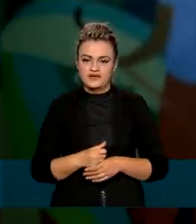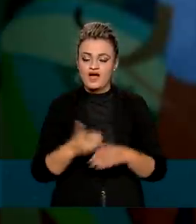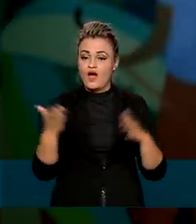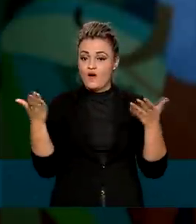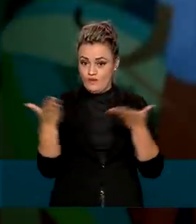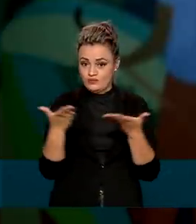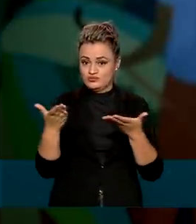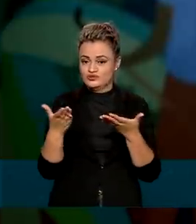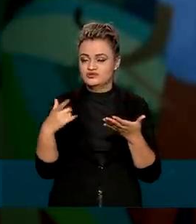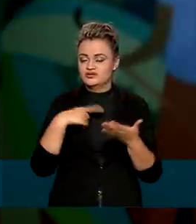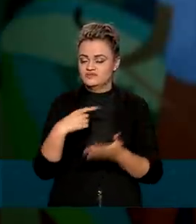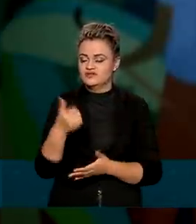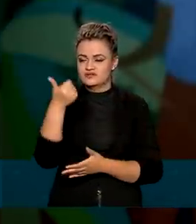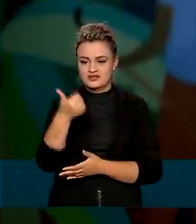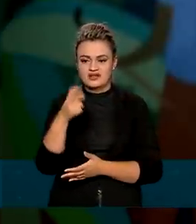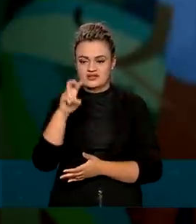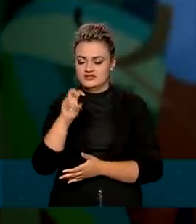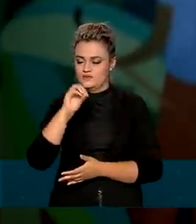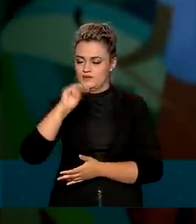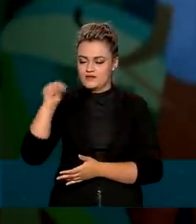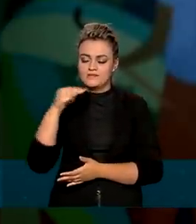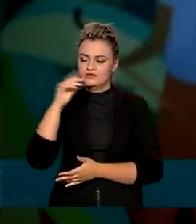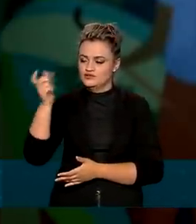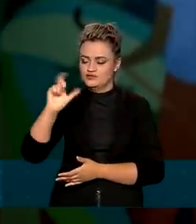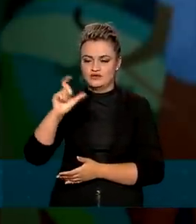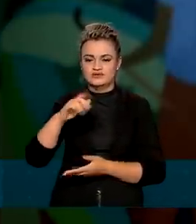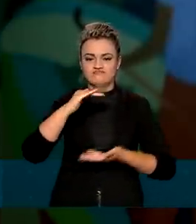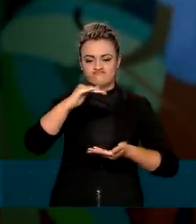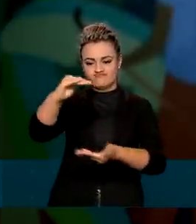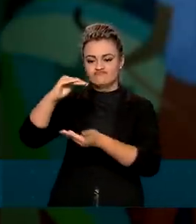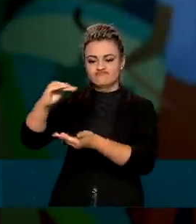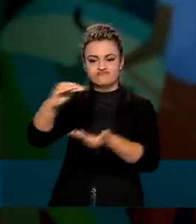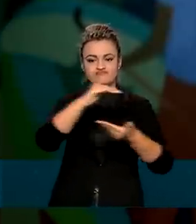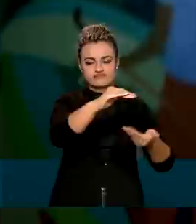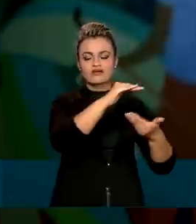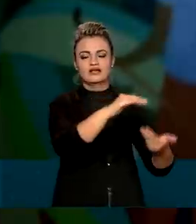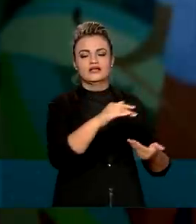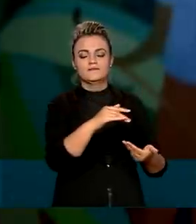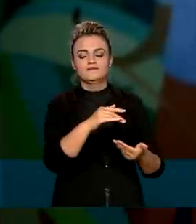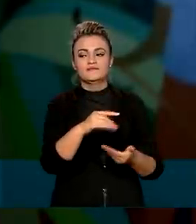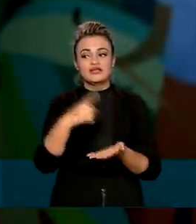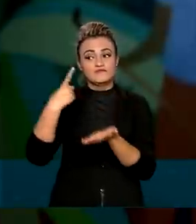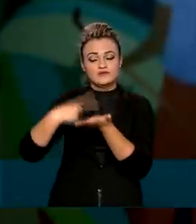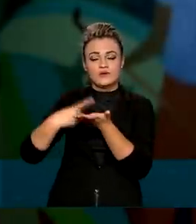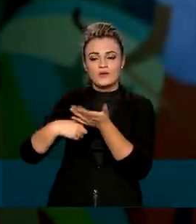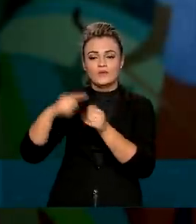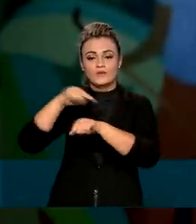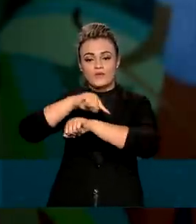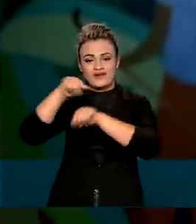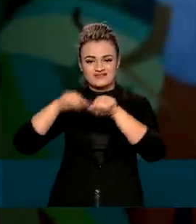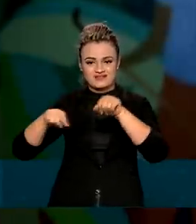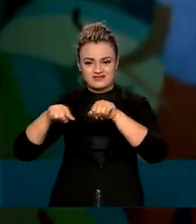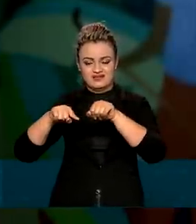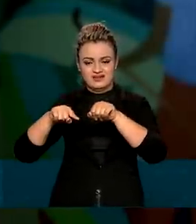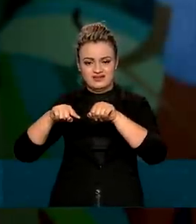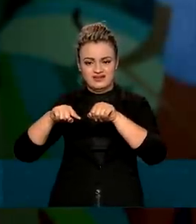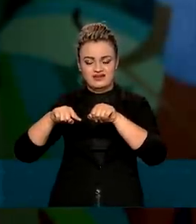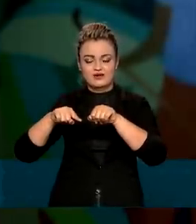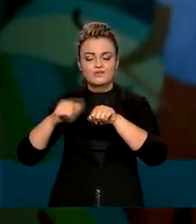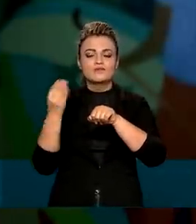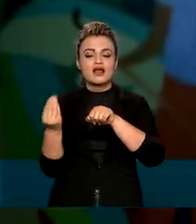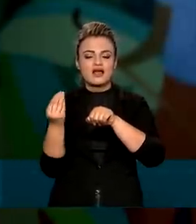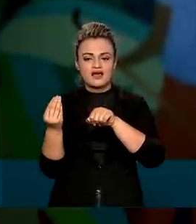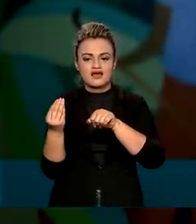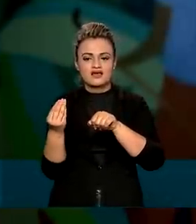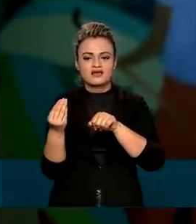em dia nós temos mais de 150 milhões de doses as medidas fizemos o acordo com o Astra zeneca de